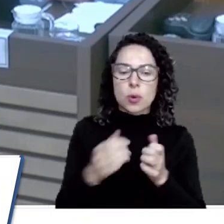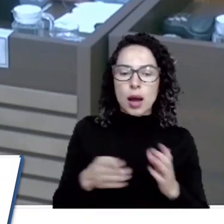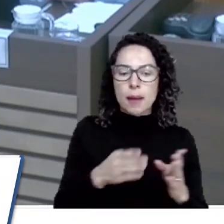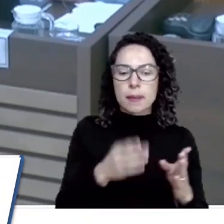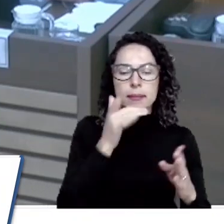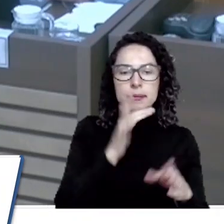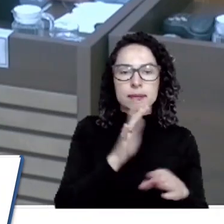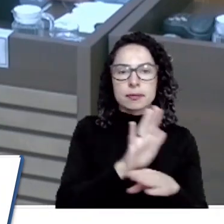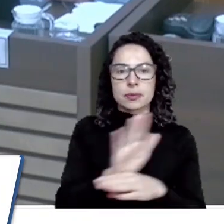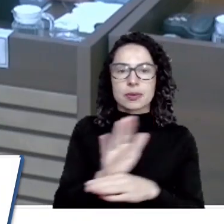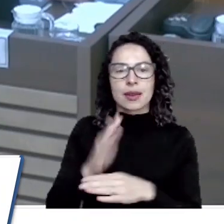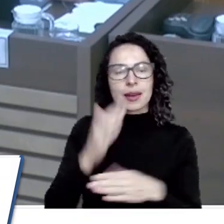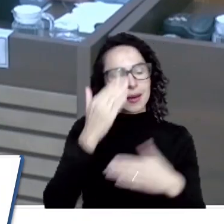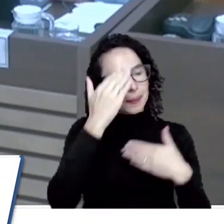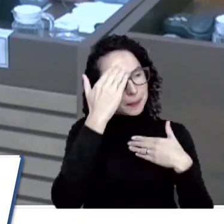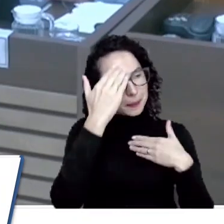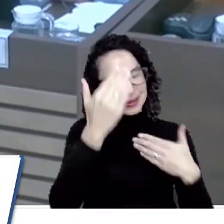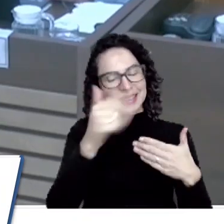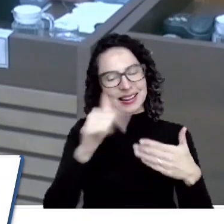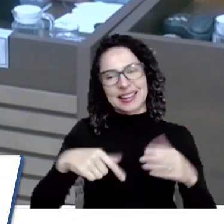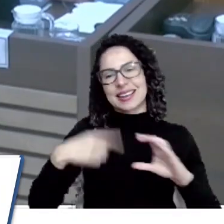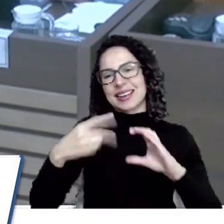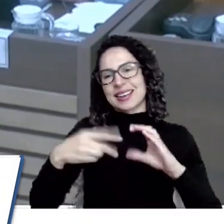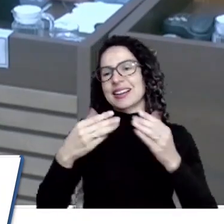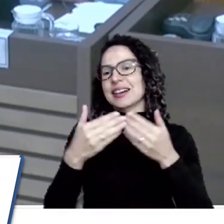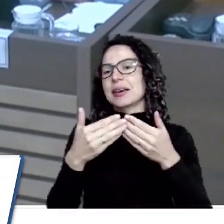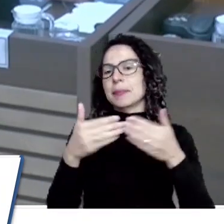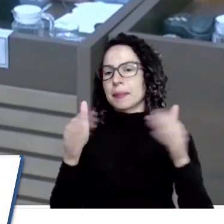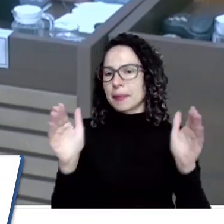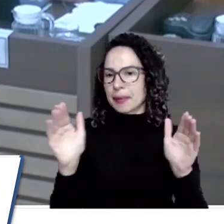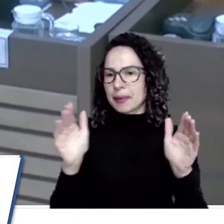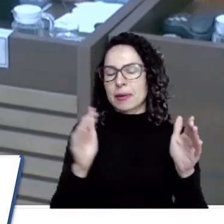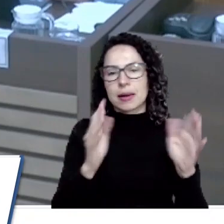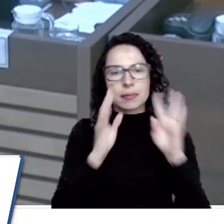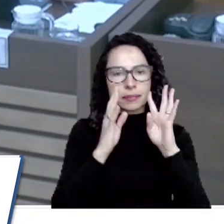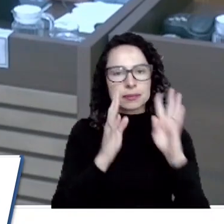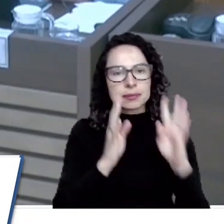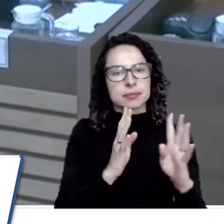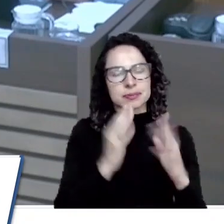Muito obrigado, e essa casa está sempre de portas abertas para atender Vossa Excelência. Muito